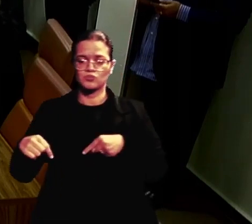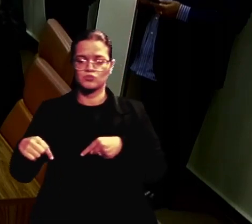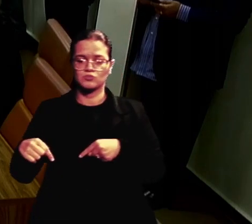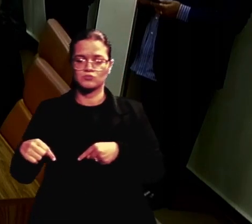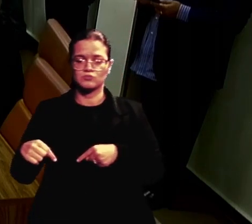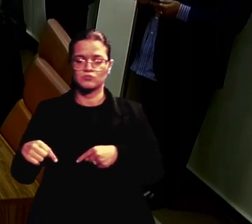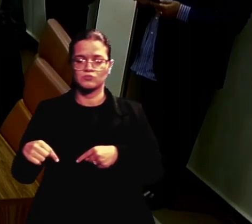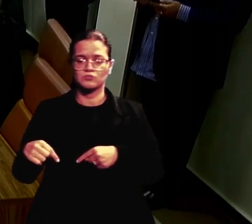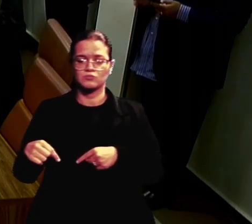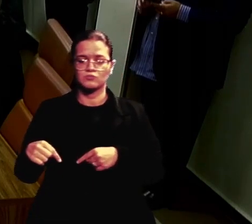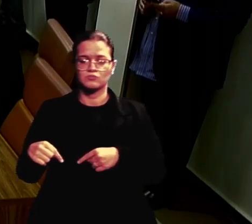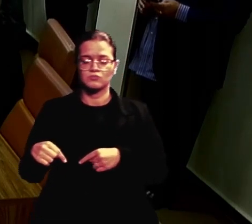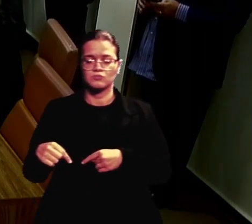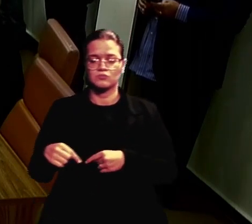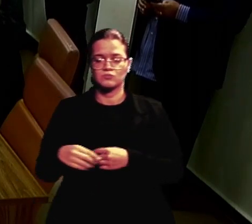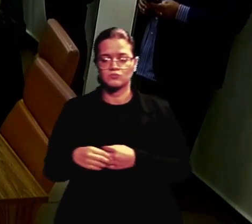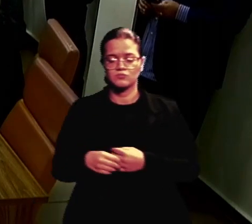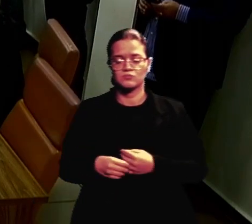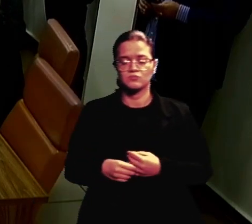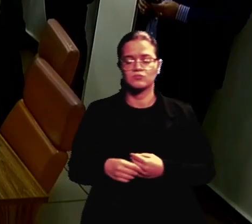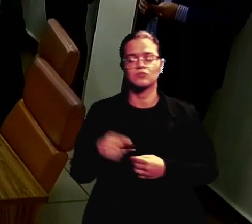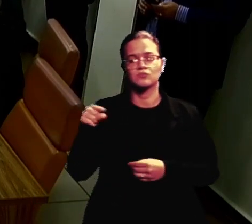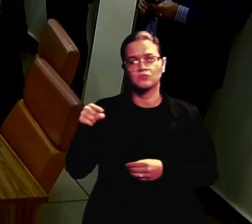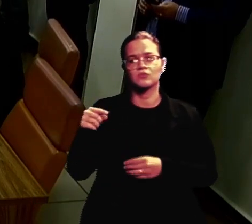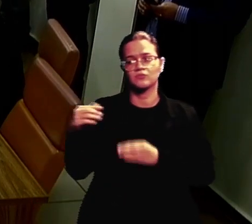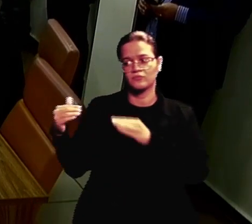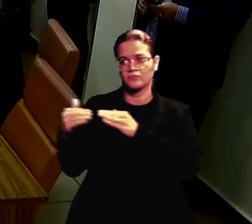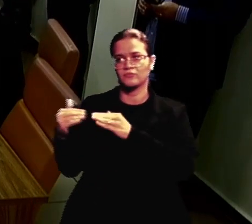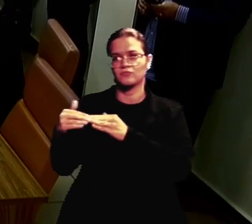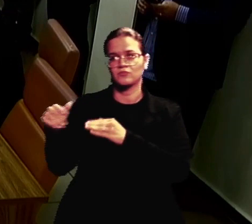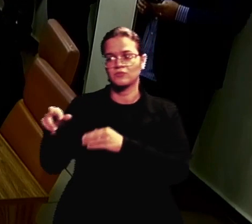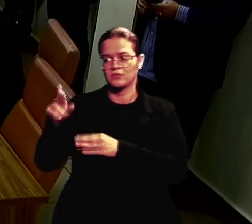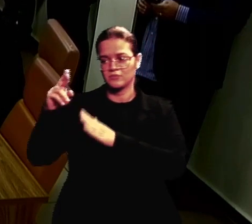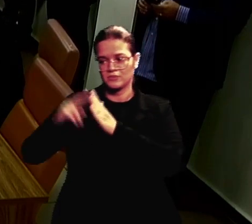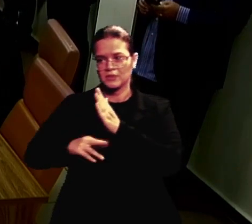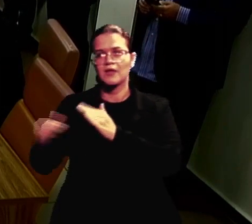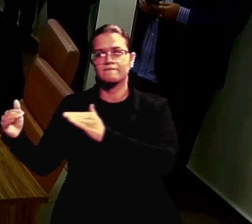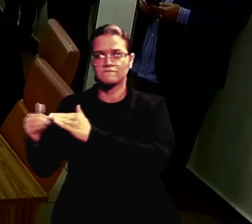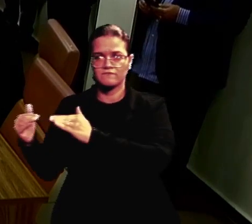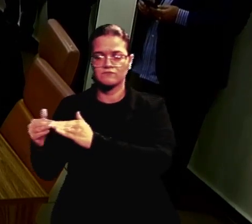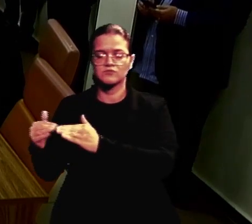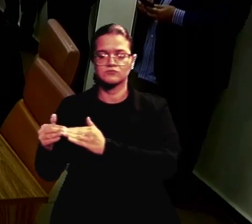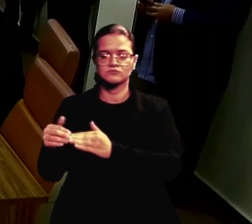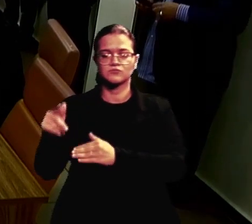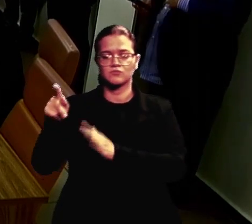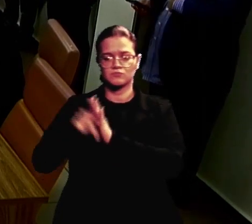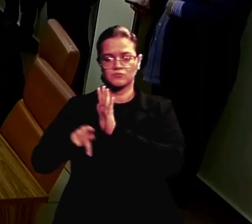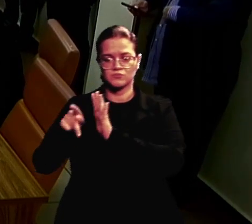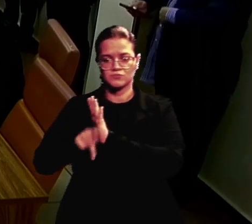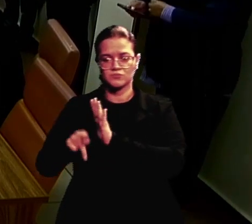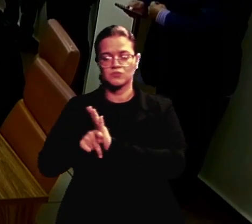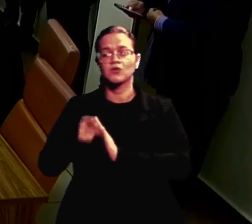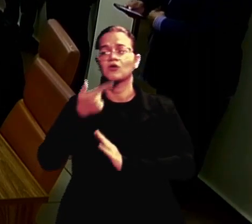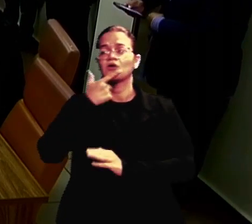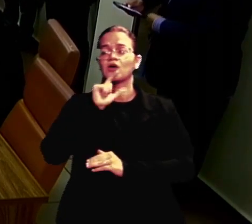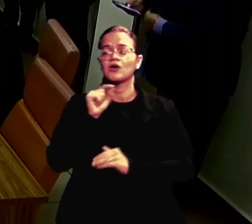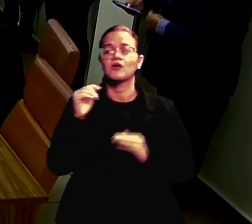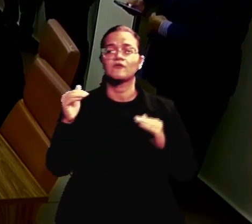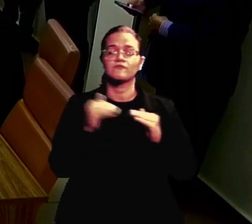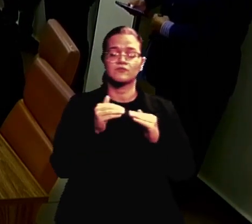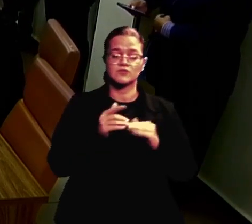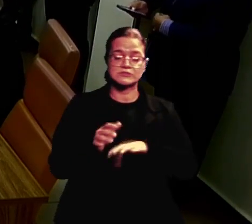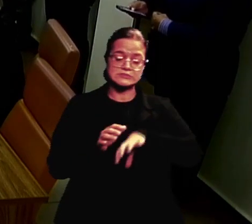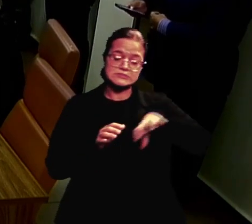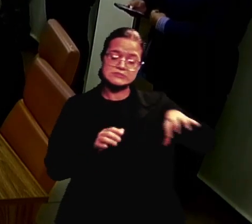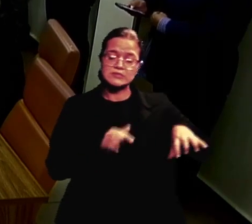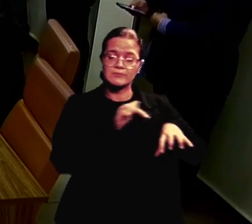Bom, com relatório. No seu caso, com relatório, seria a favor do projeto. Quem vota com